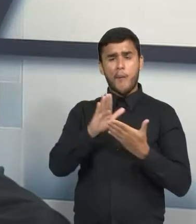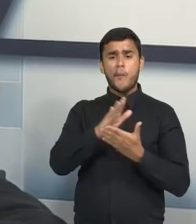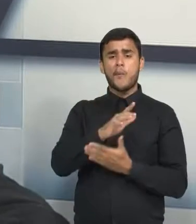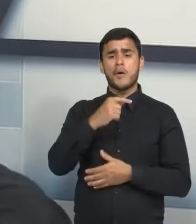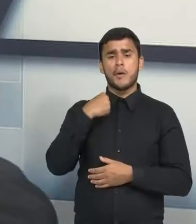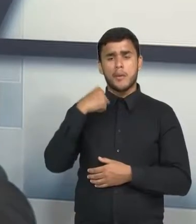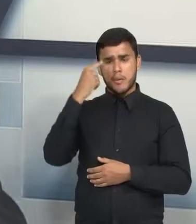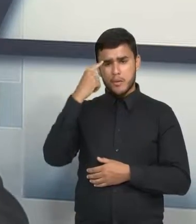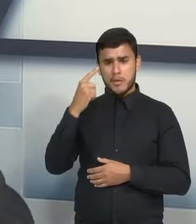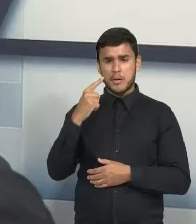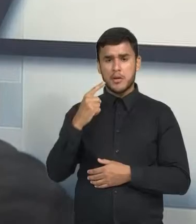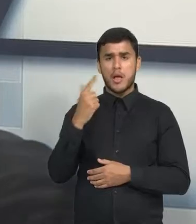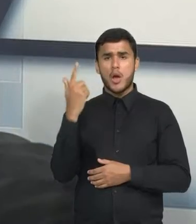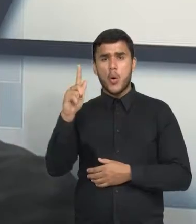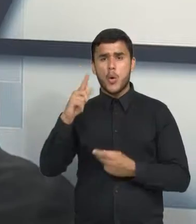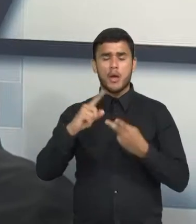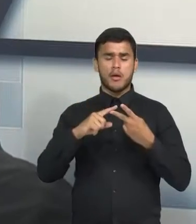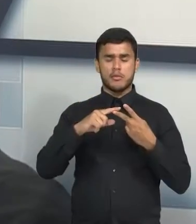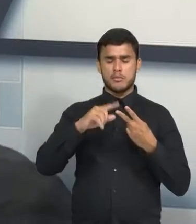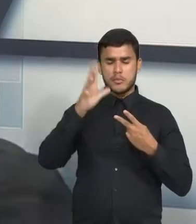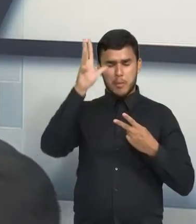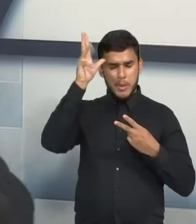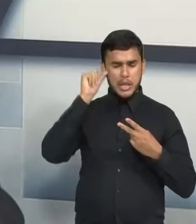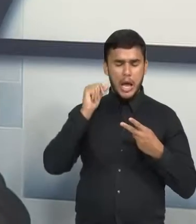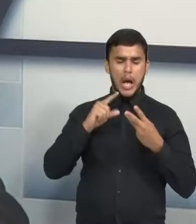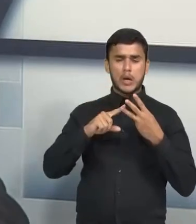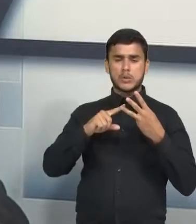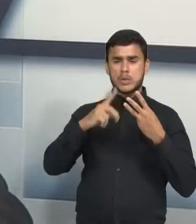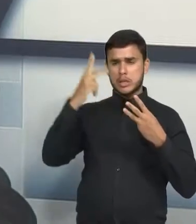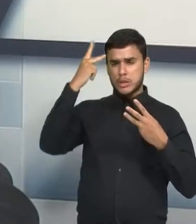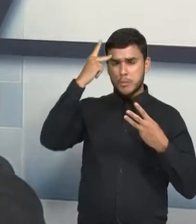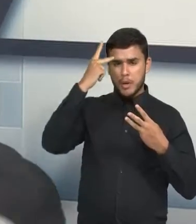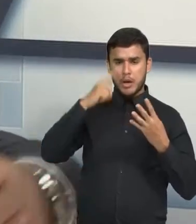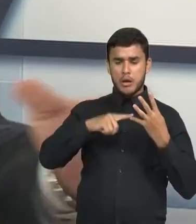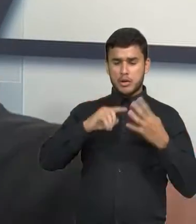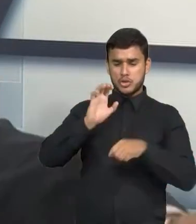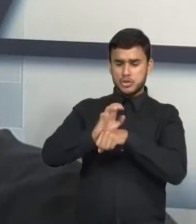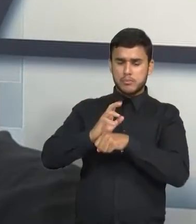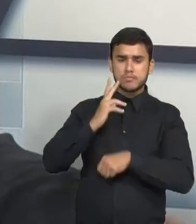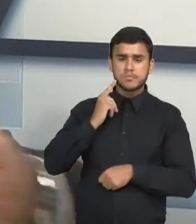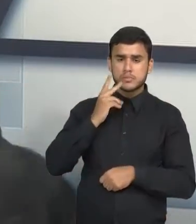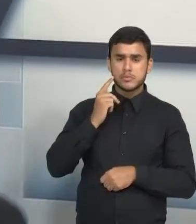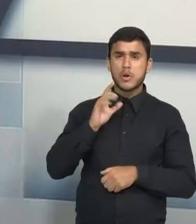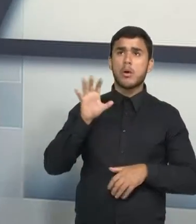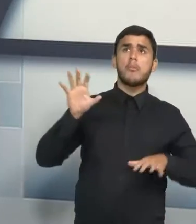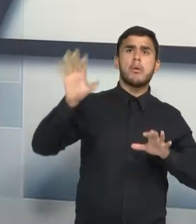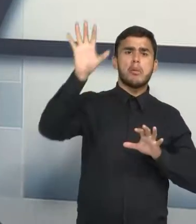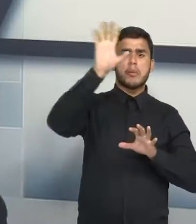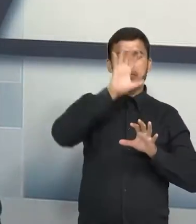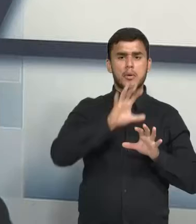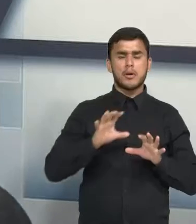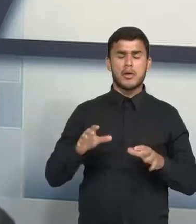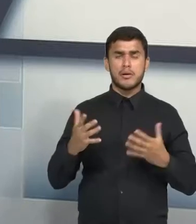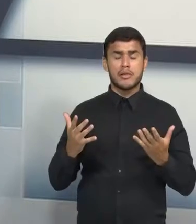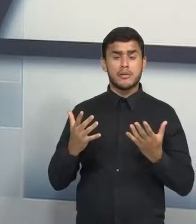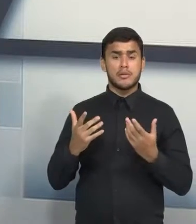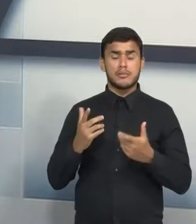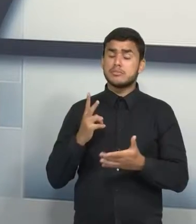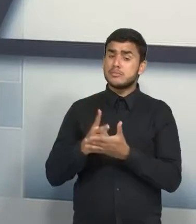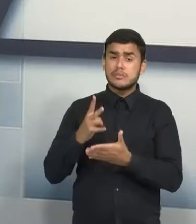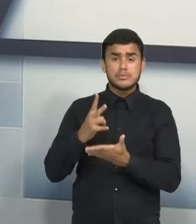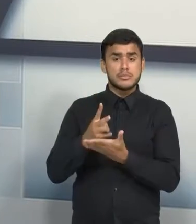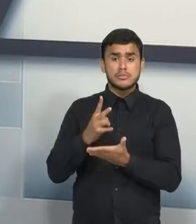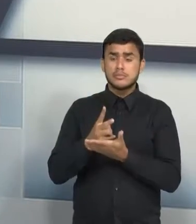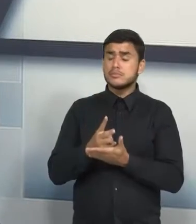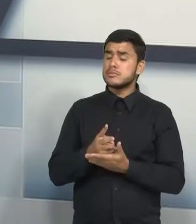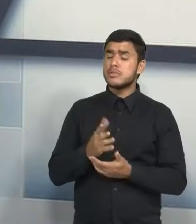ora atinge Goiás, ora atinge Manaus, ora atinge São Paulo, agora atingiu o Ceará, vai atingir outro, volta para cá de novo. Isso vem acontecendo no Brasil